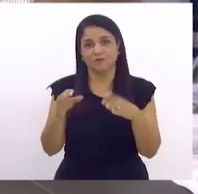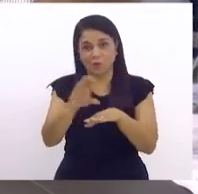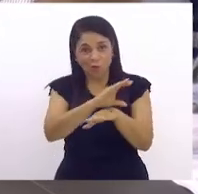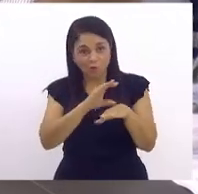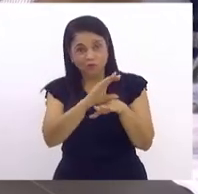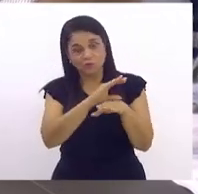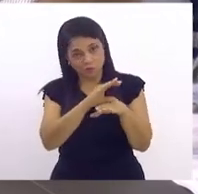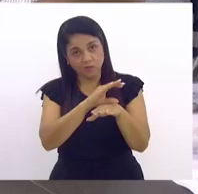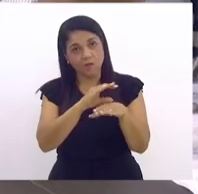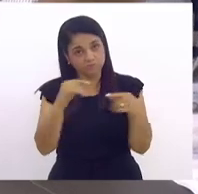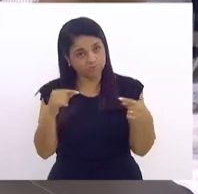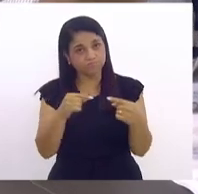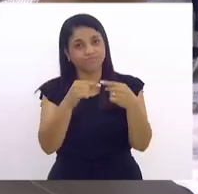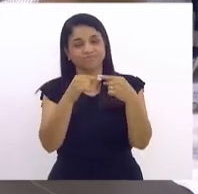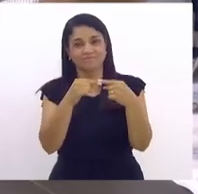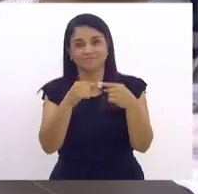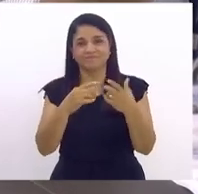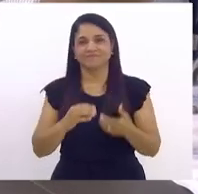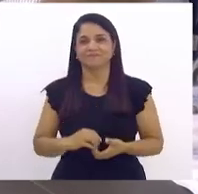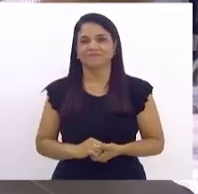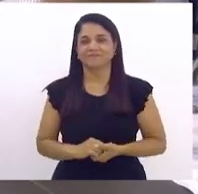o projeto, não há dúvida.